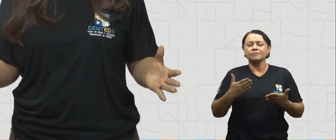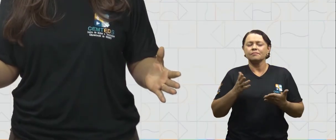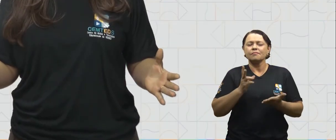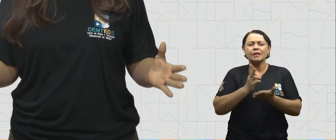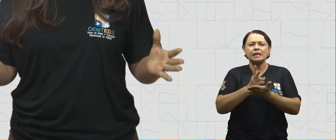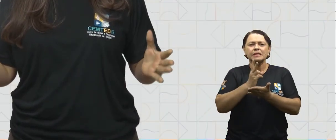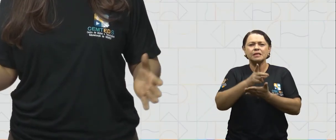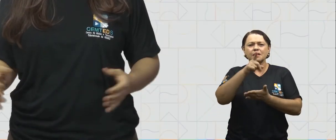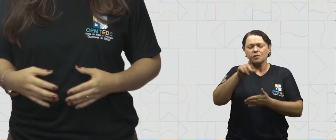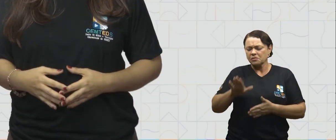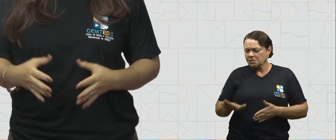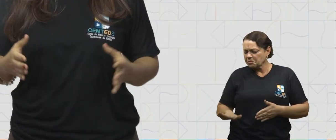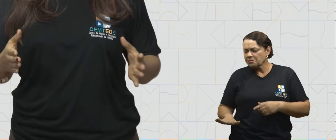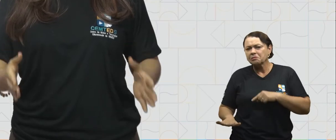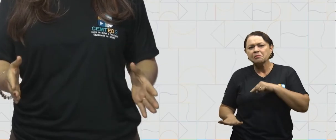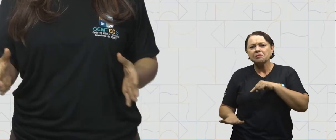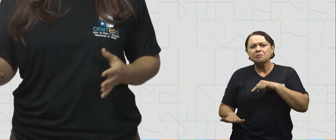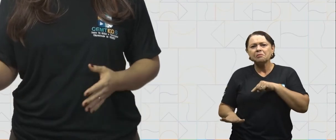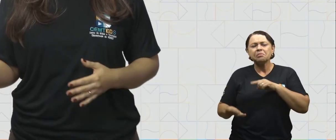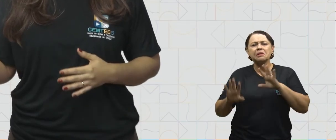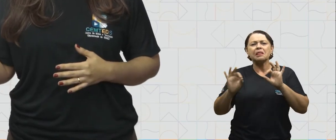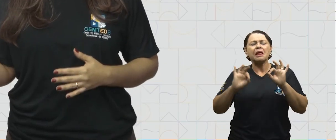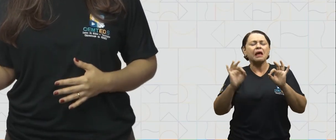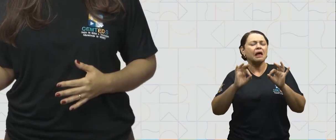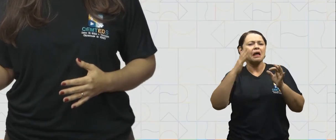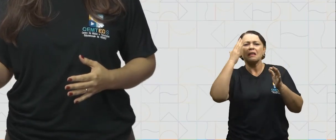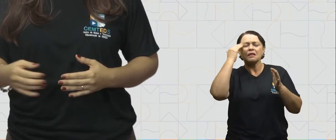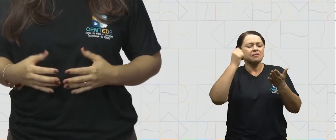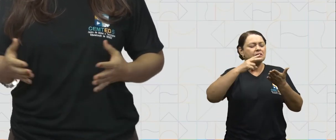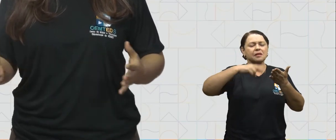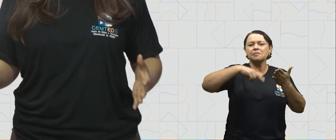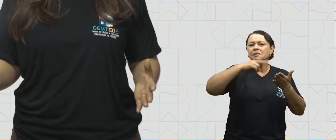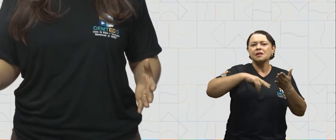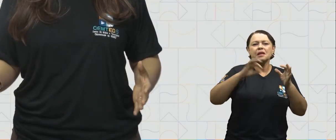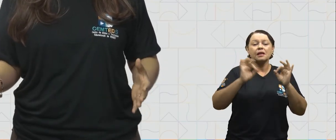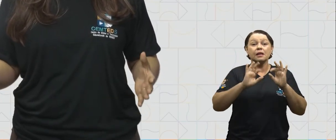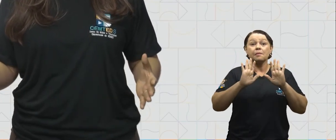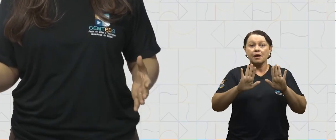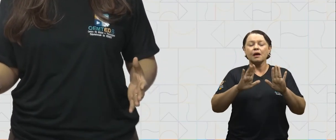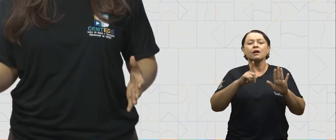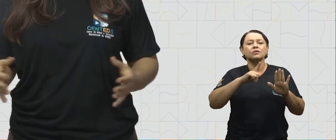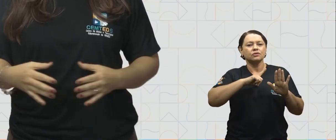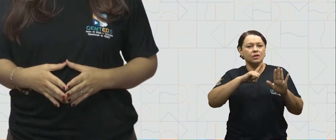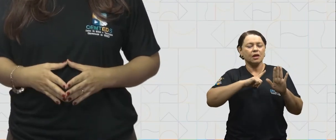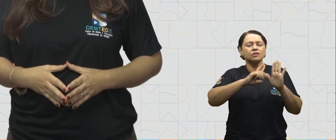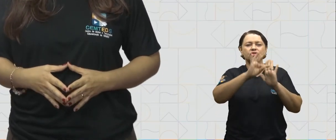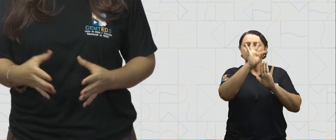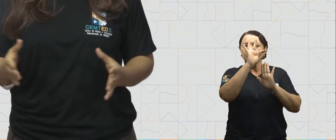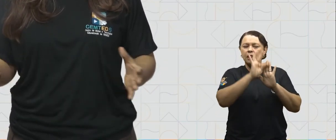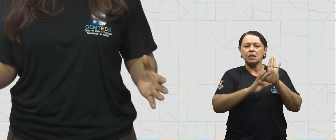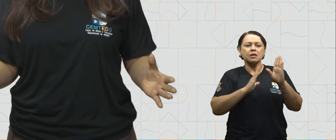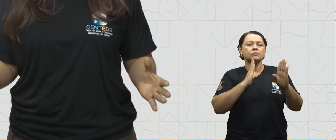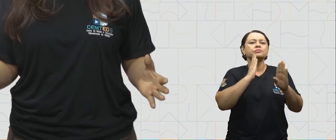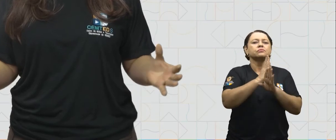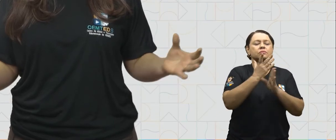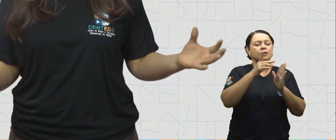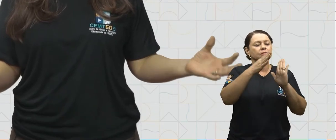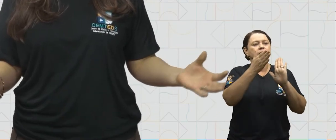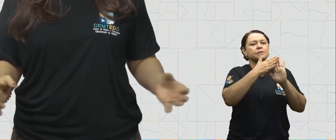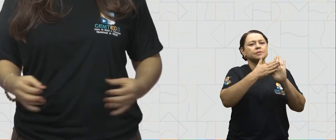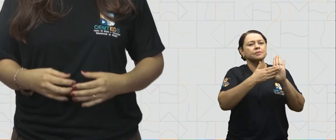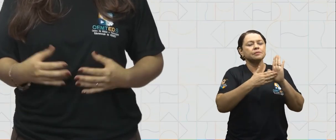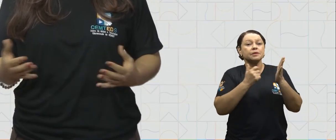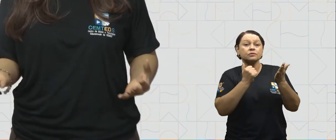Desde quando você era bem pequeno, mesmo sem ler e escrever, já lidava com vários gêneros textuais. Era uma lista